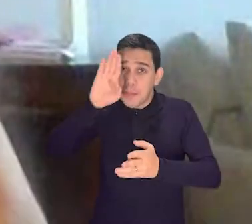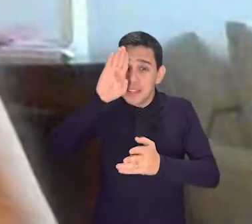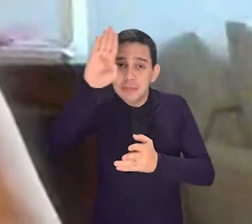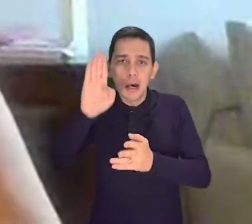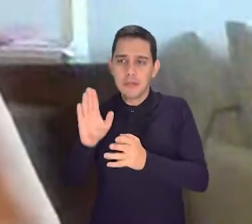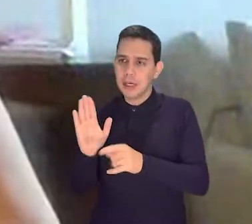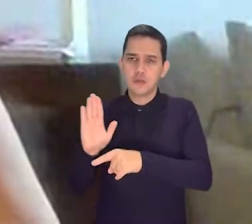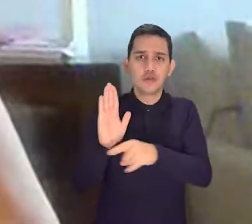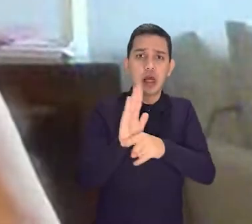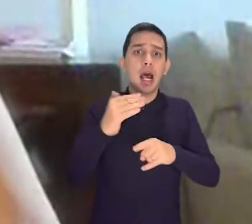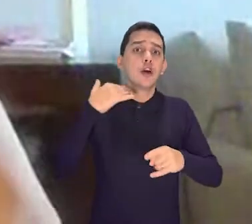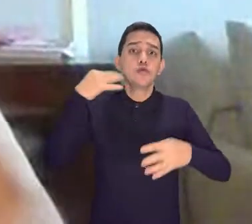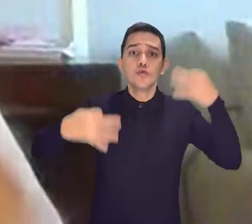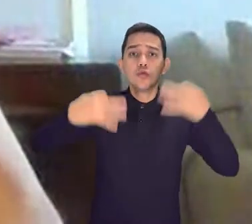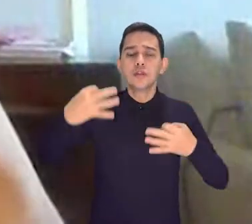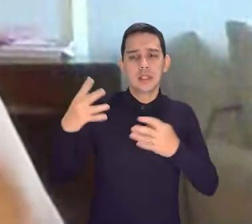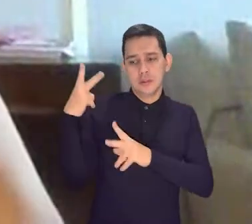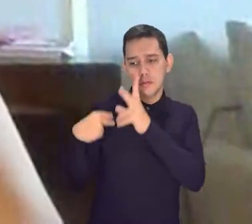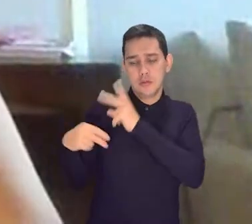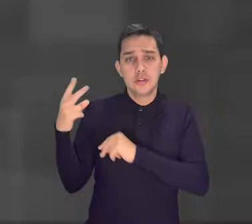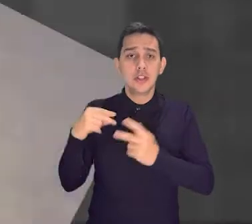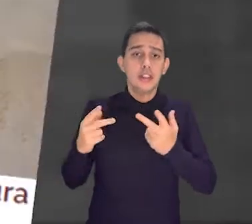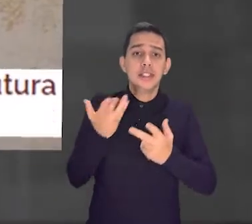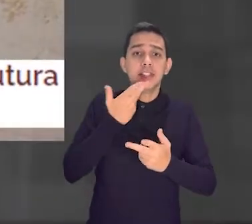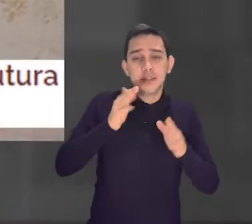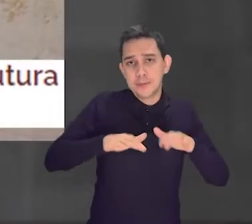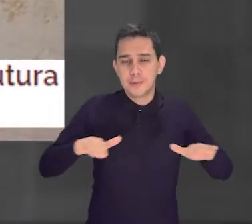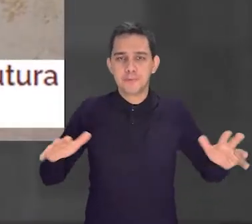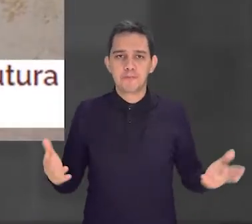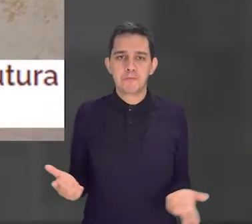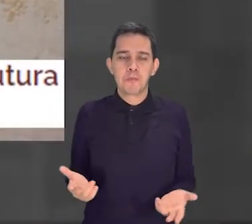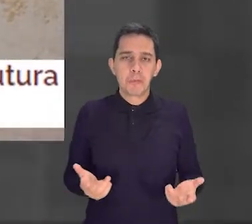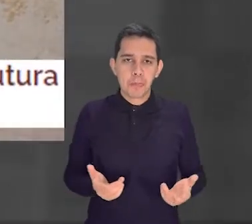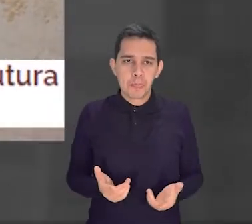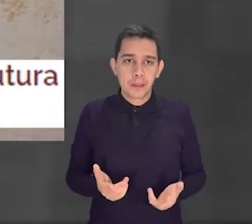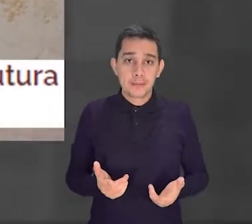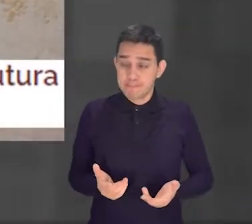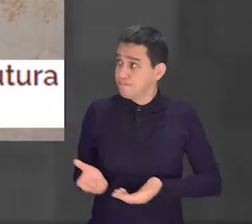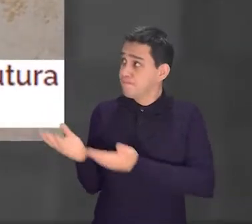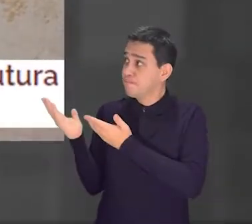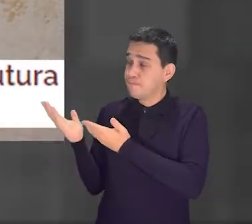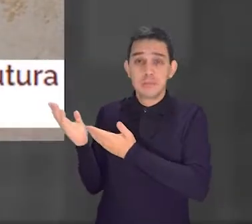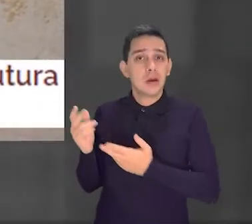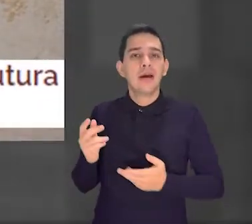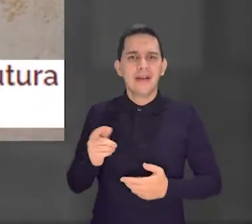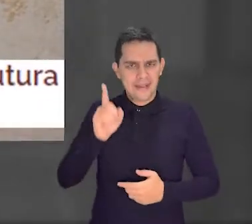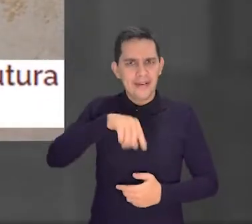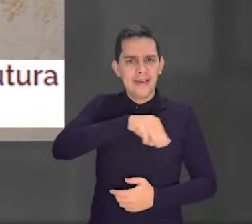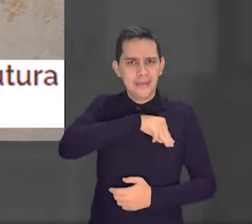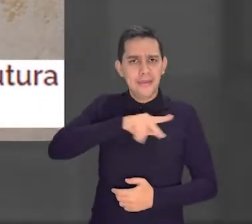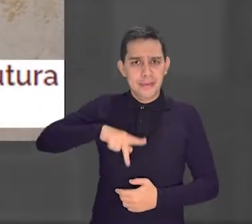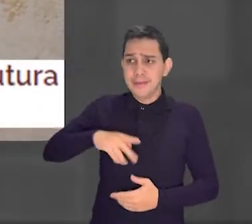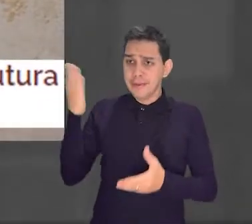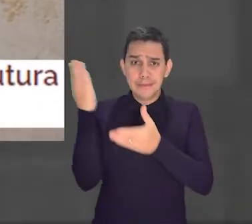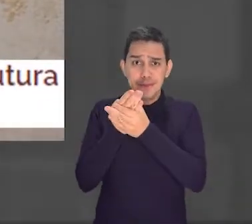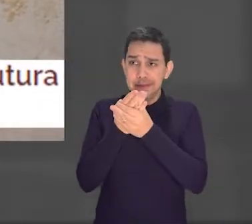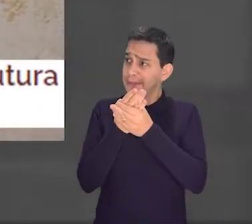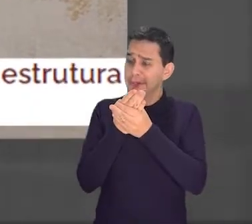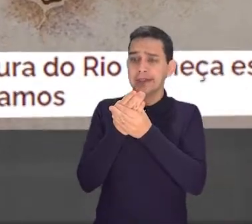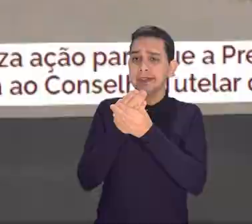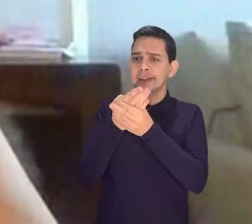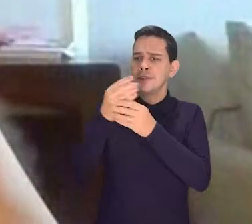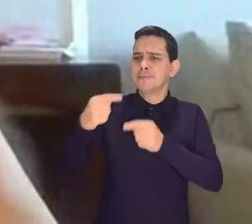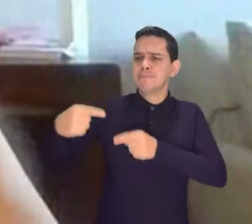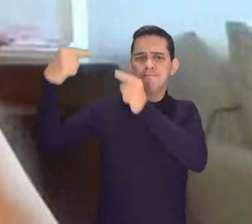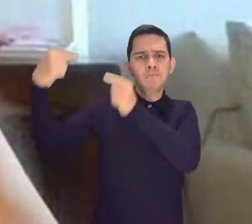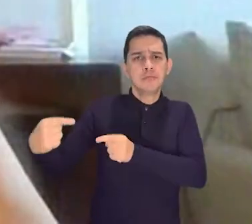o Ministério Público ingressou não só com a ação civil pública para a reestruturação do Conselho Tutelar de